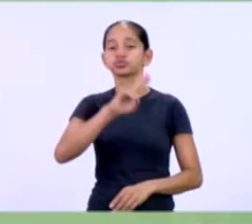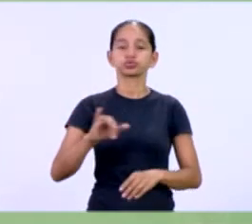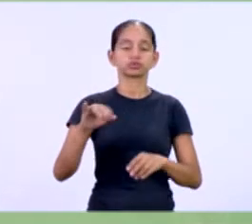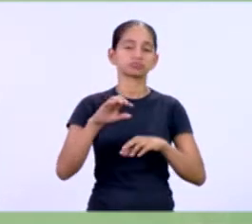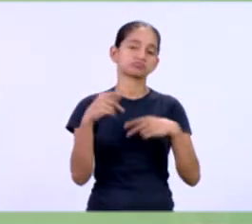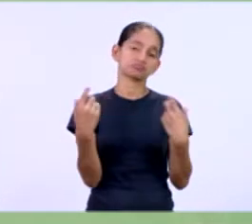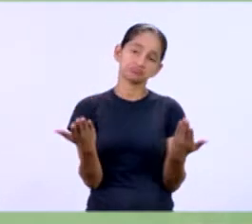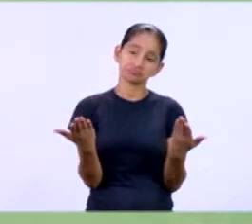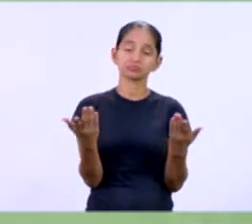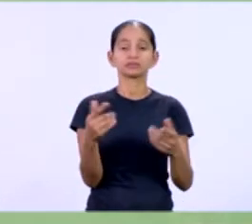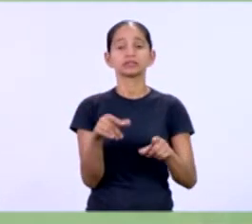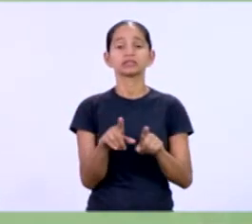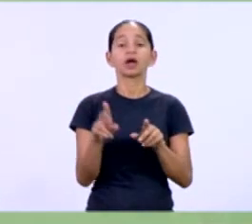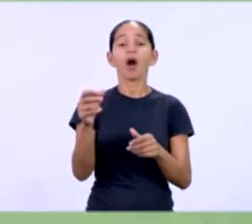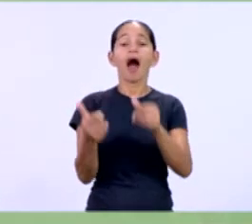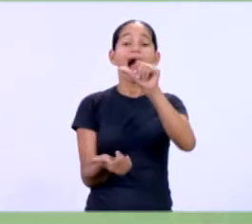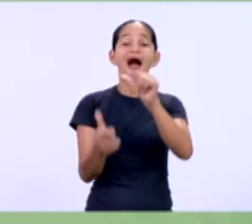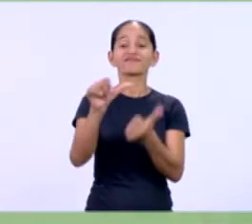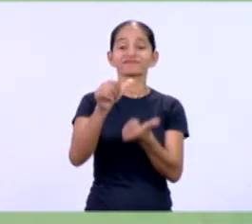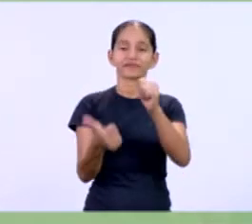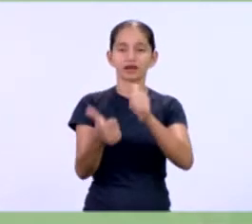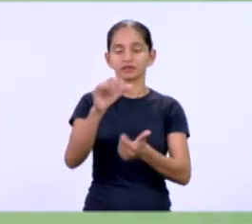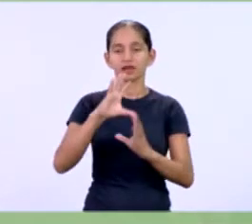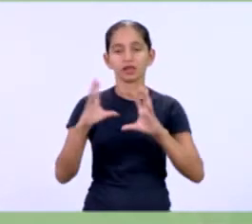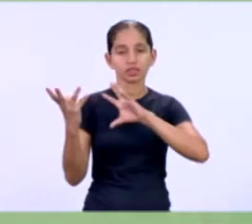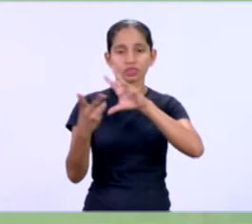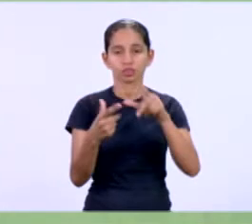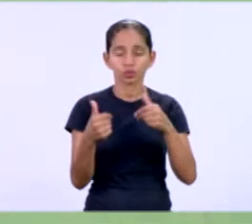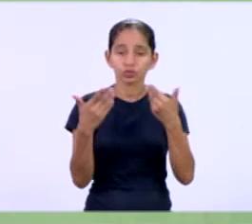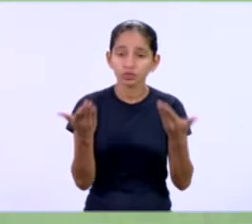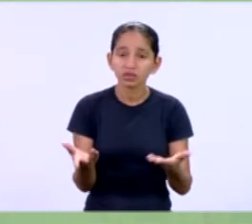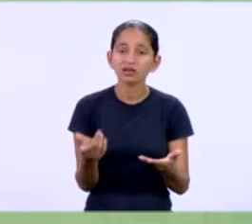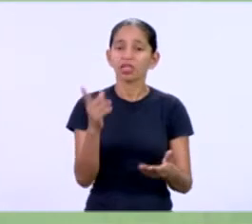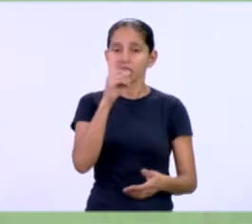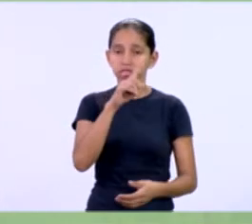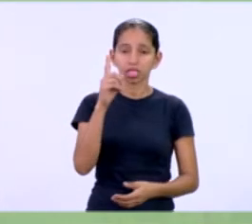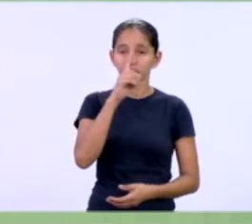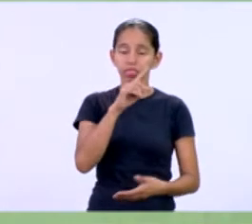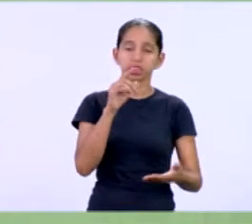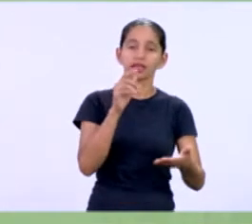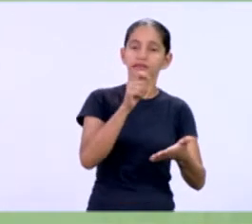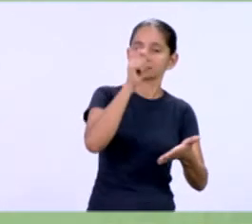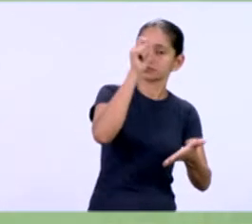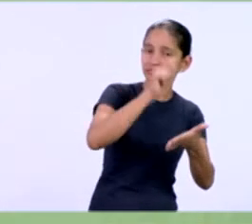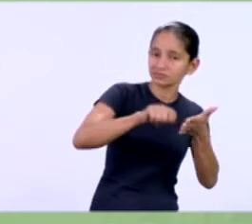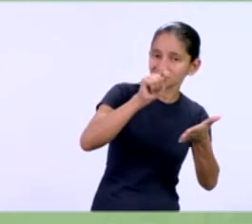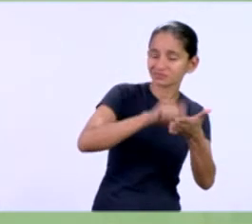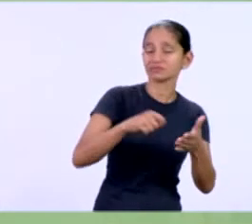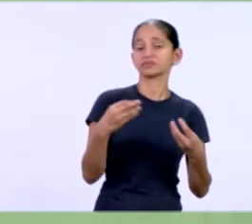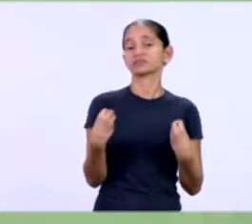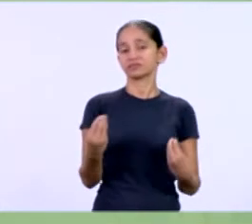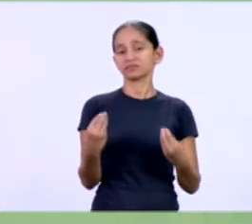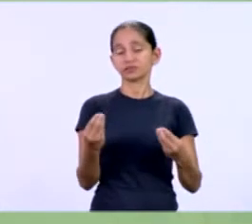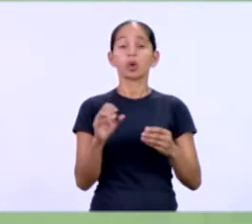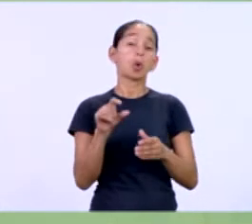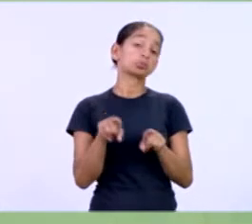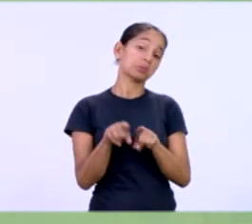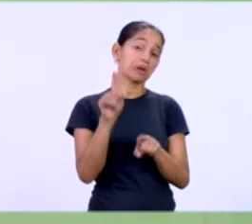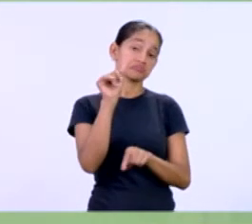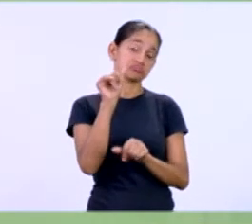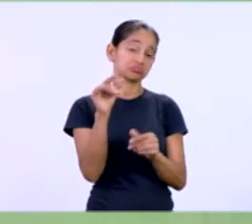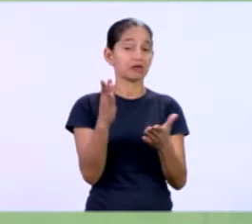da análise do caixa saber se houve algum erro nos registros ou algum desvio